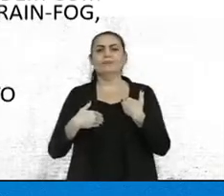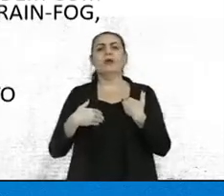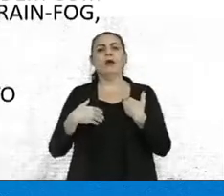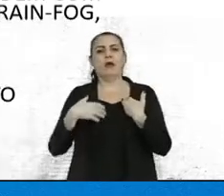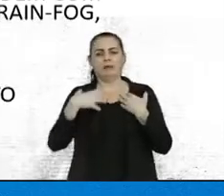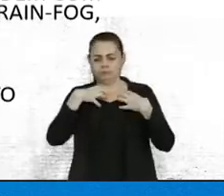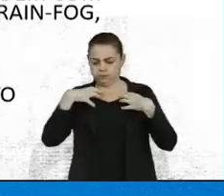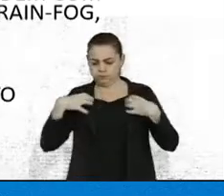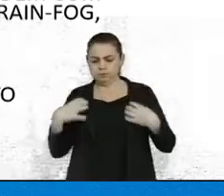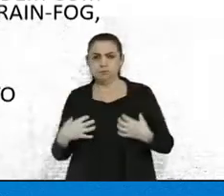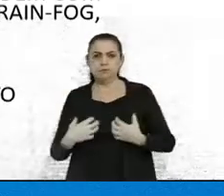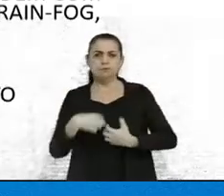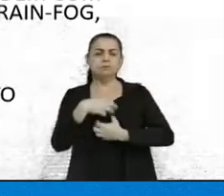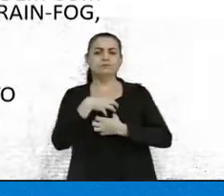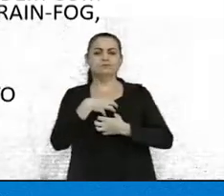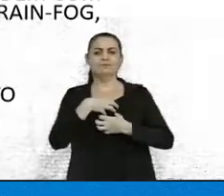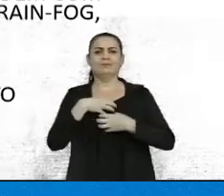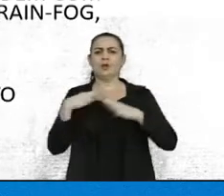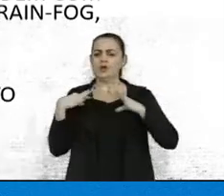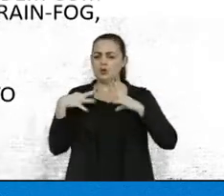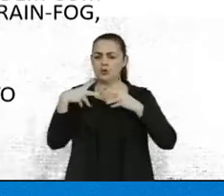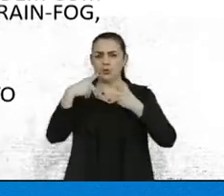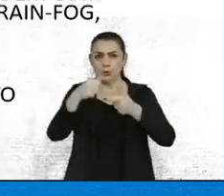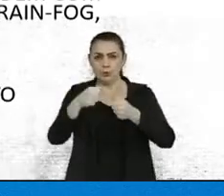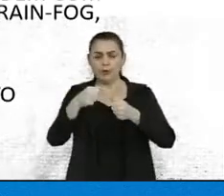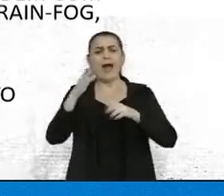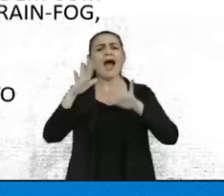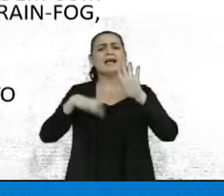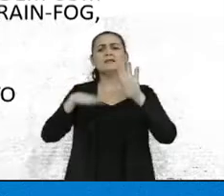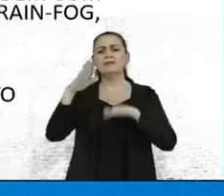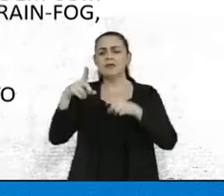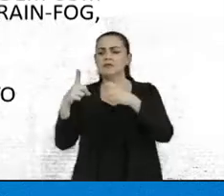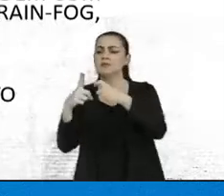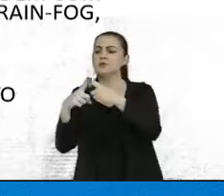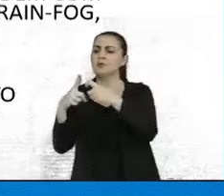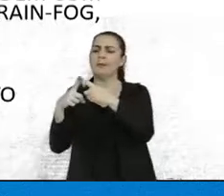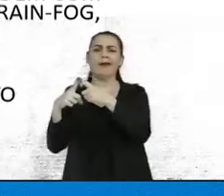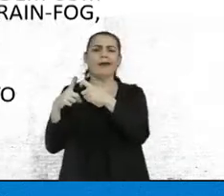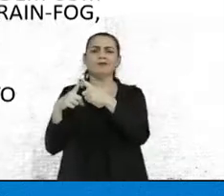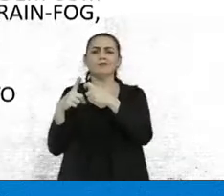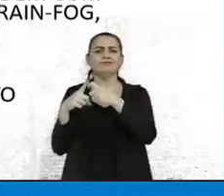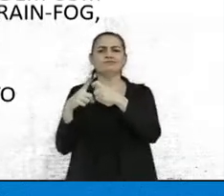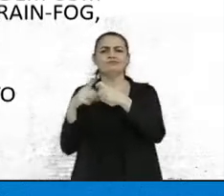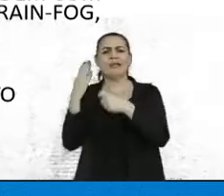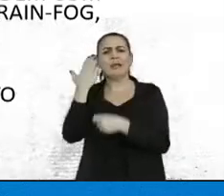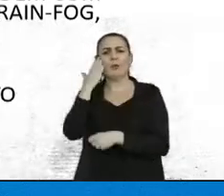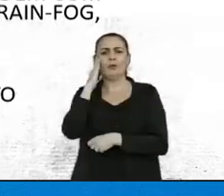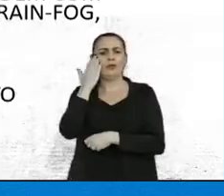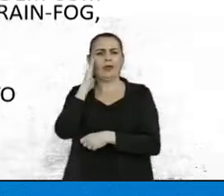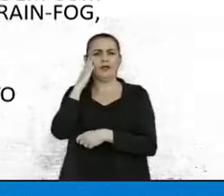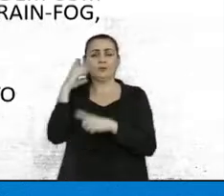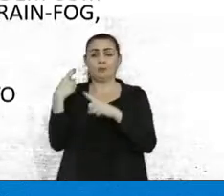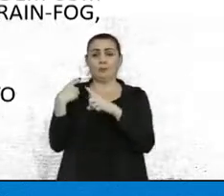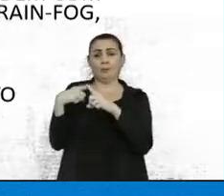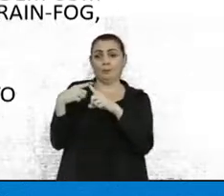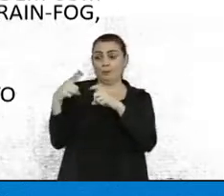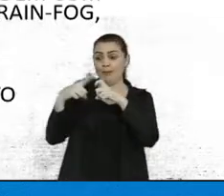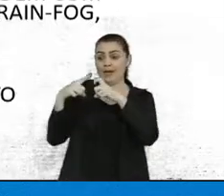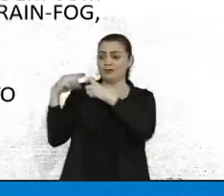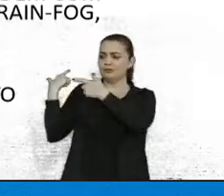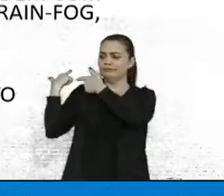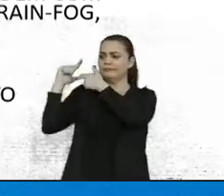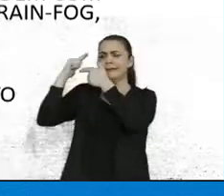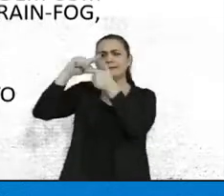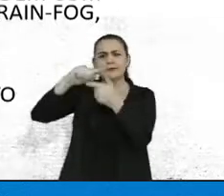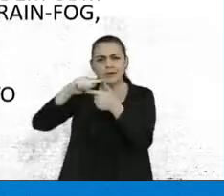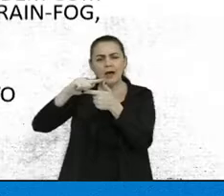são ignorados pelos médicos mais tradicionais. Isso faz com que muitos dos pacientes, muitos de vocês